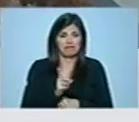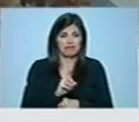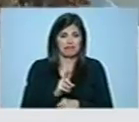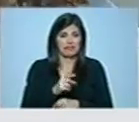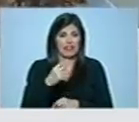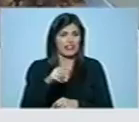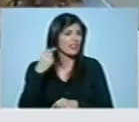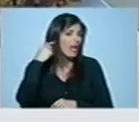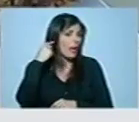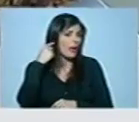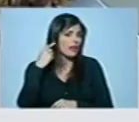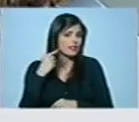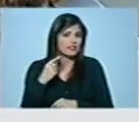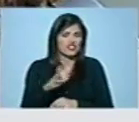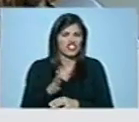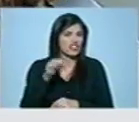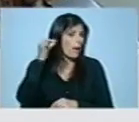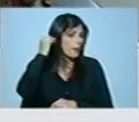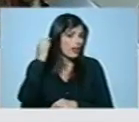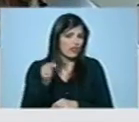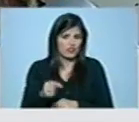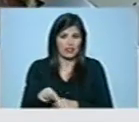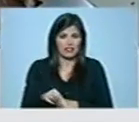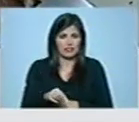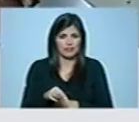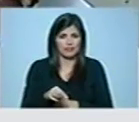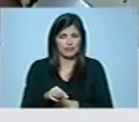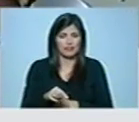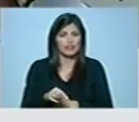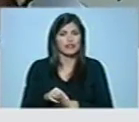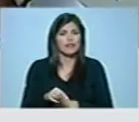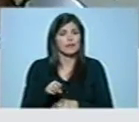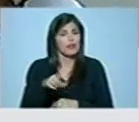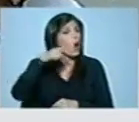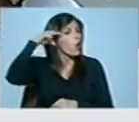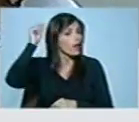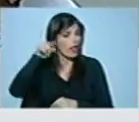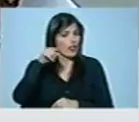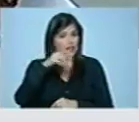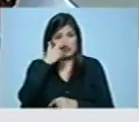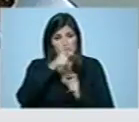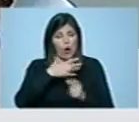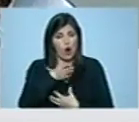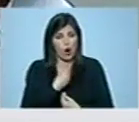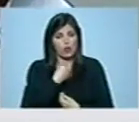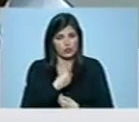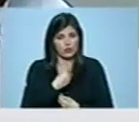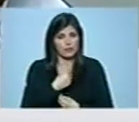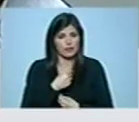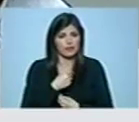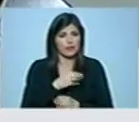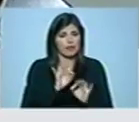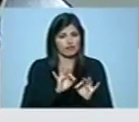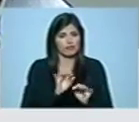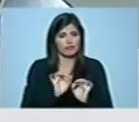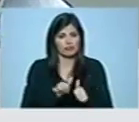usava aparelho. Já usava. E agora tem a orelheira, que toda a gente gosta, sim, que as pessoas gostam muito, que apreciam muito. Pronto, eu vou deixar só assim